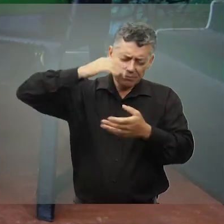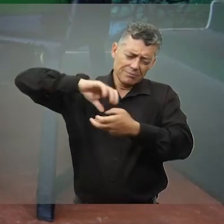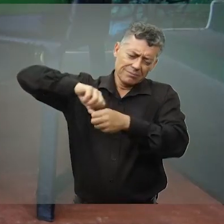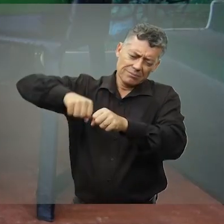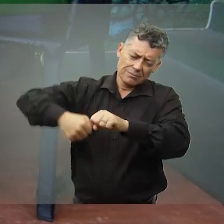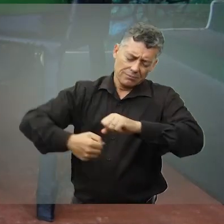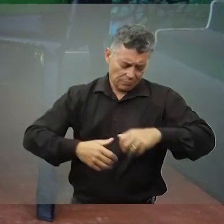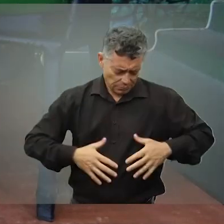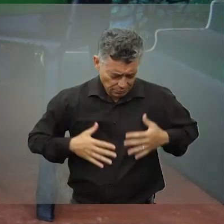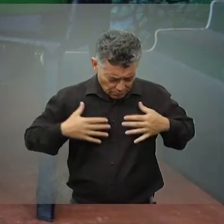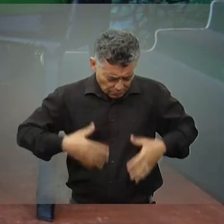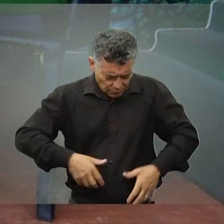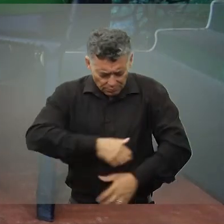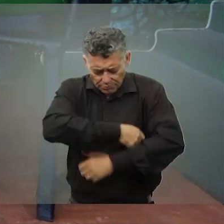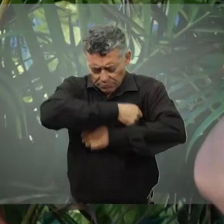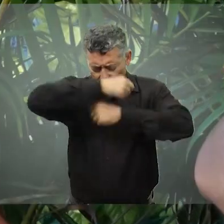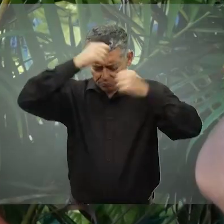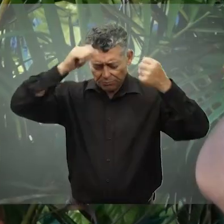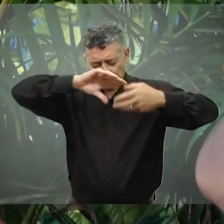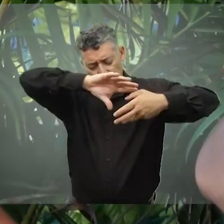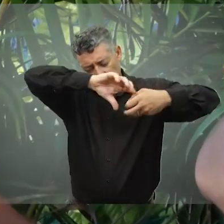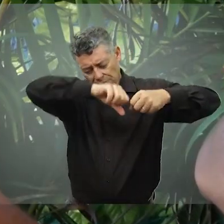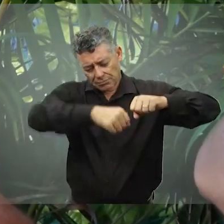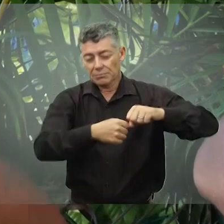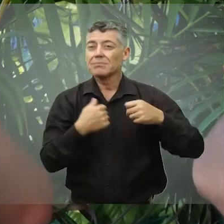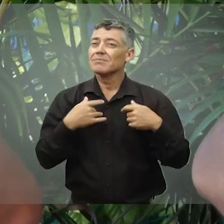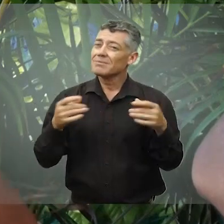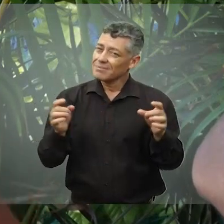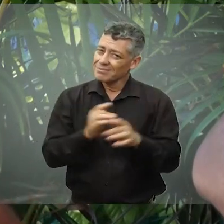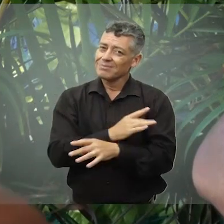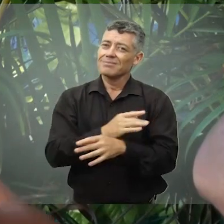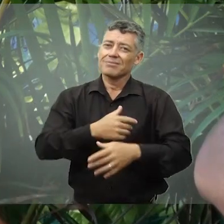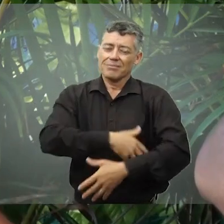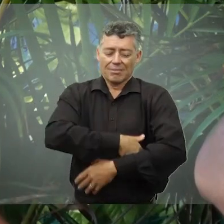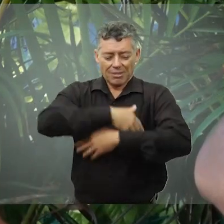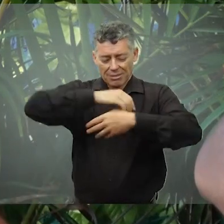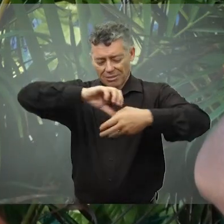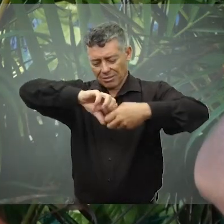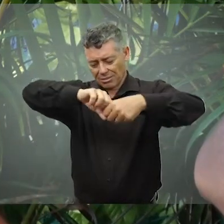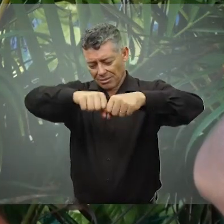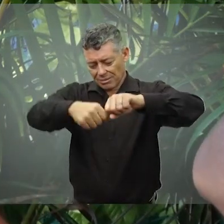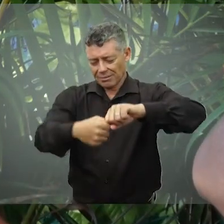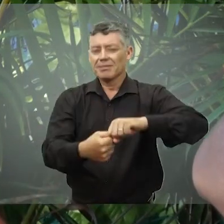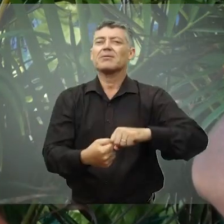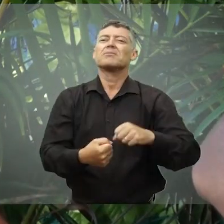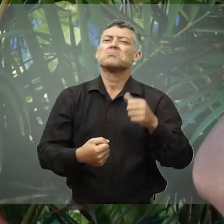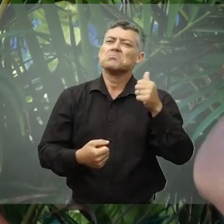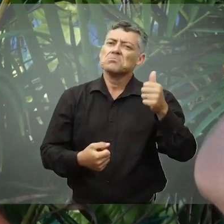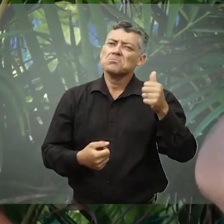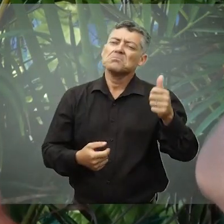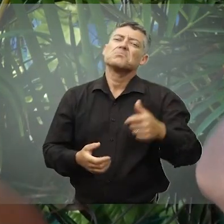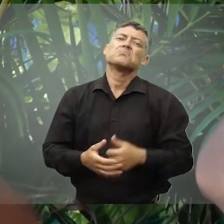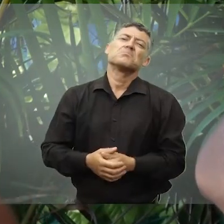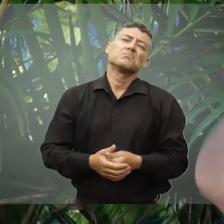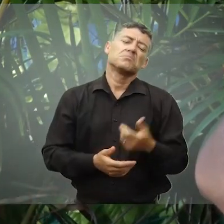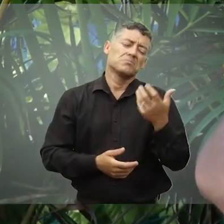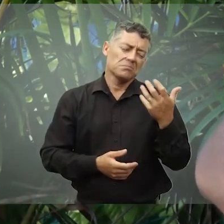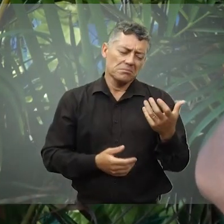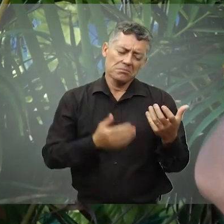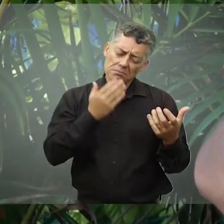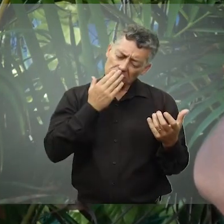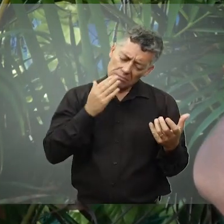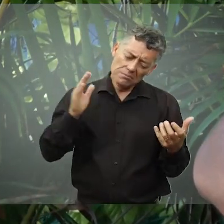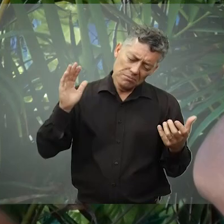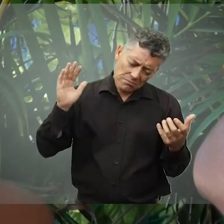minha roupa dá. Sim. Eu garanto para você que quando eu termino, que eu pego minha blusa, se eu torcer, dá. Eu queria lá embaixo o mesmo